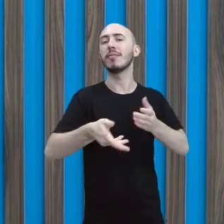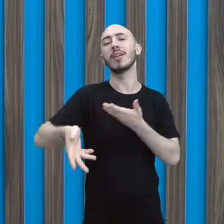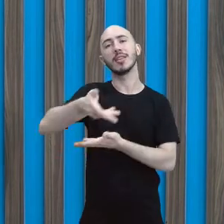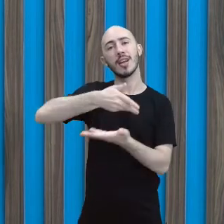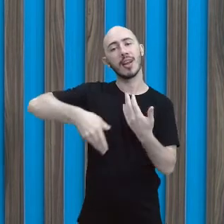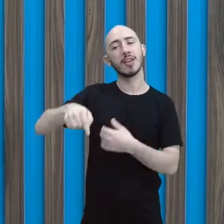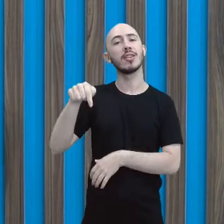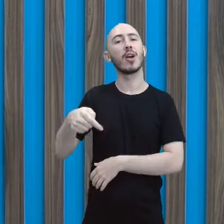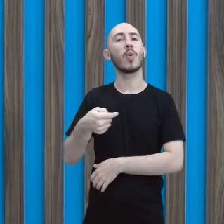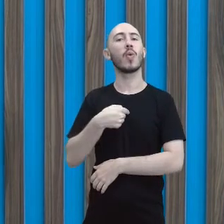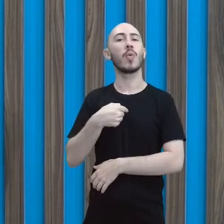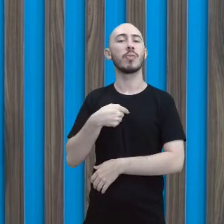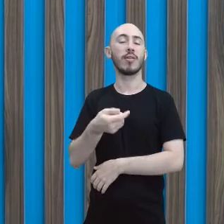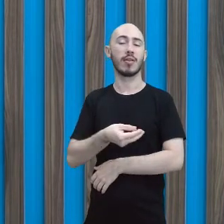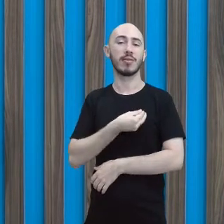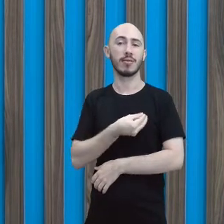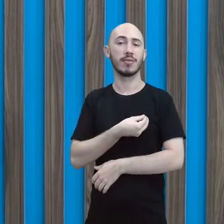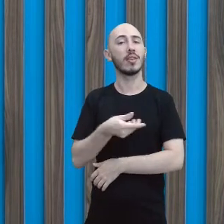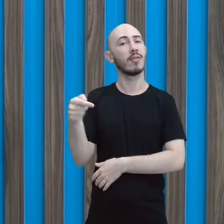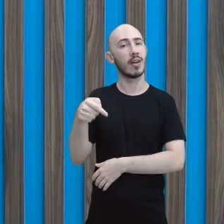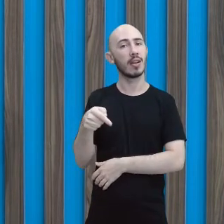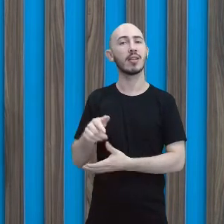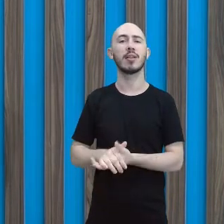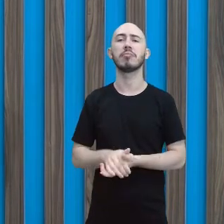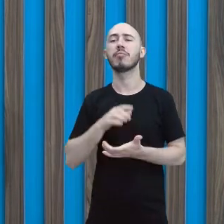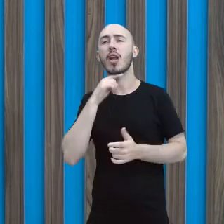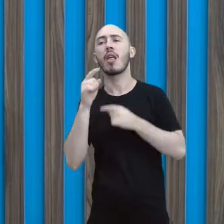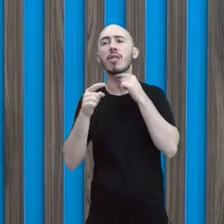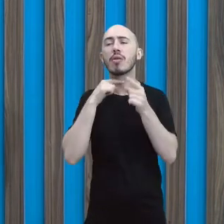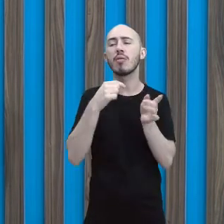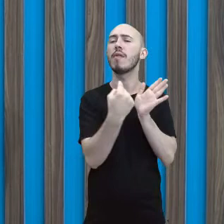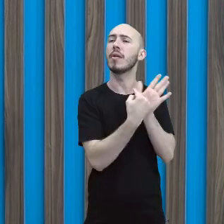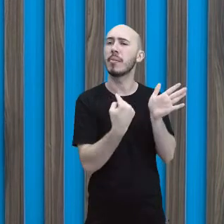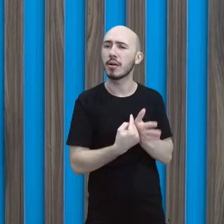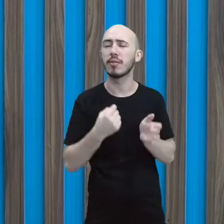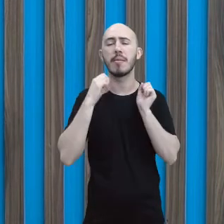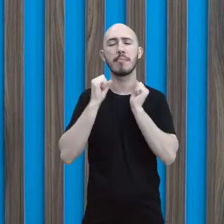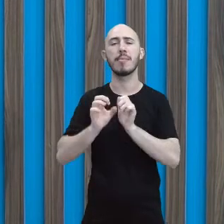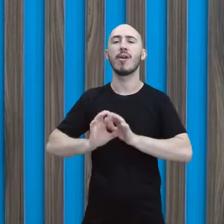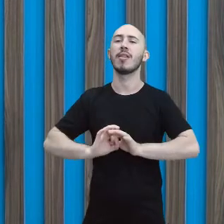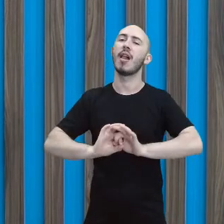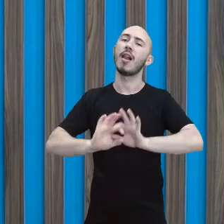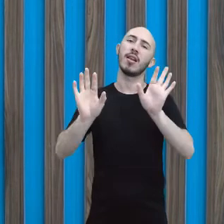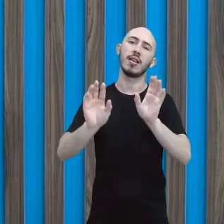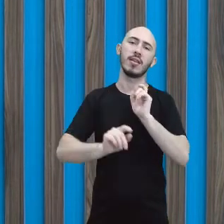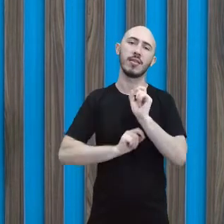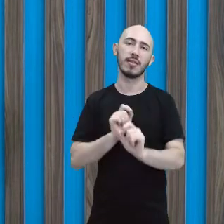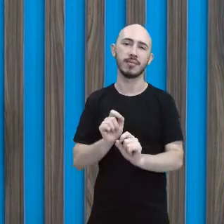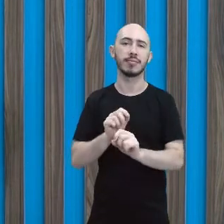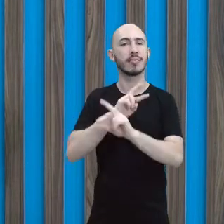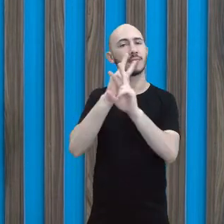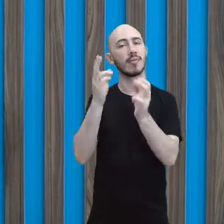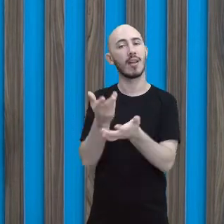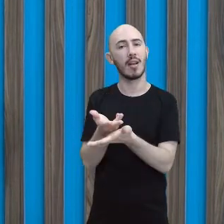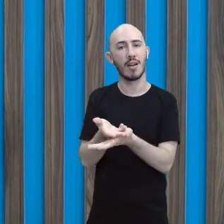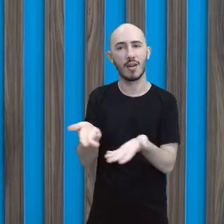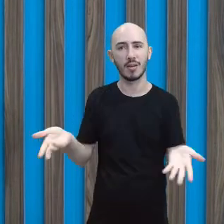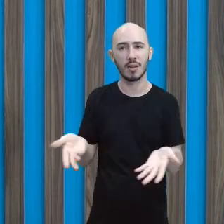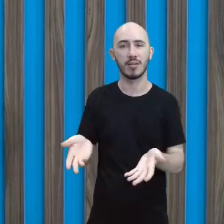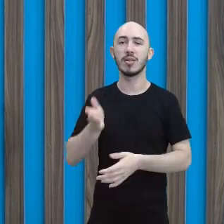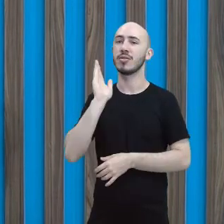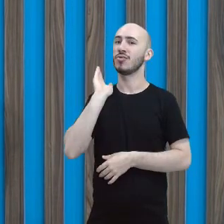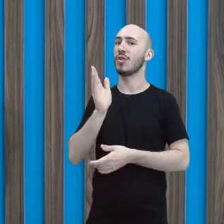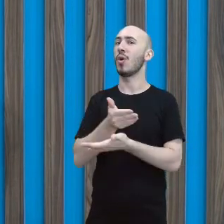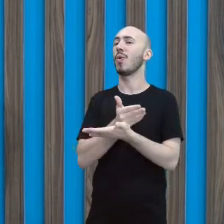comigo aqui ao vivo, tirando sua dúvida, questionamentos, tudo nosso sobre a nossa aula de hoje. Já começou,